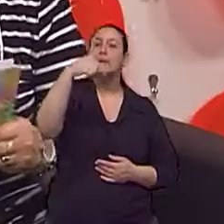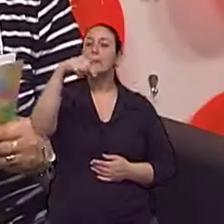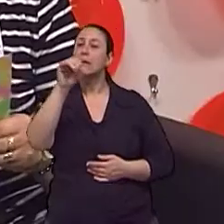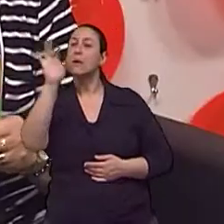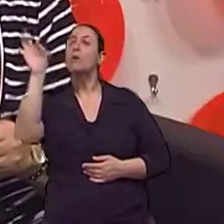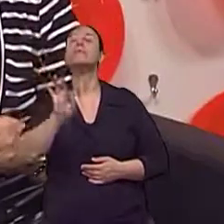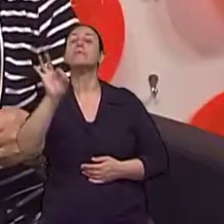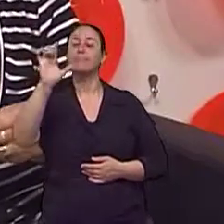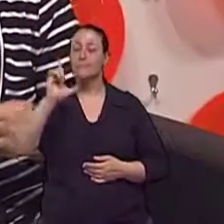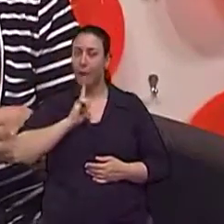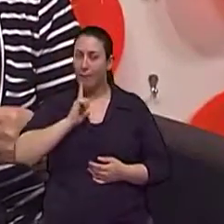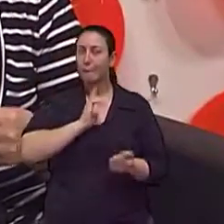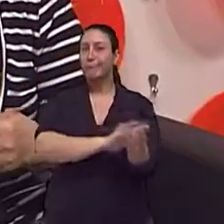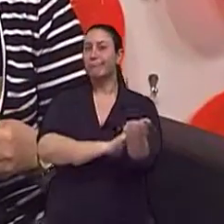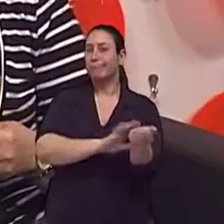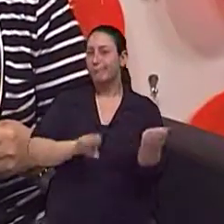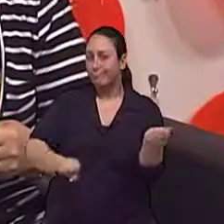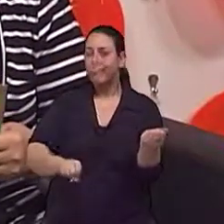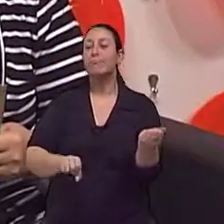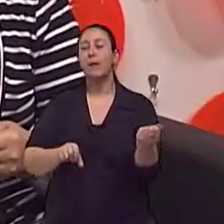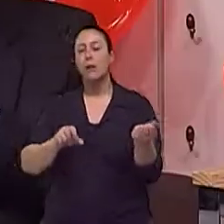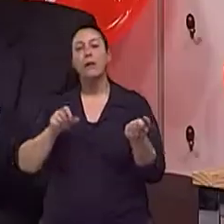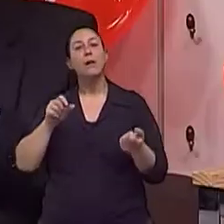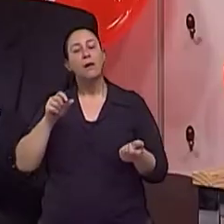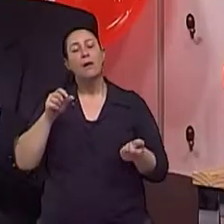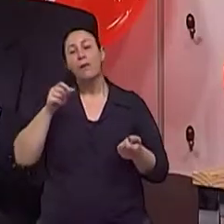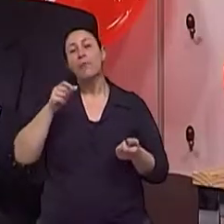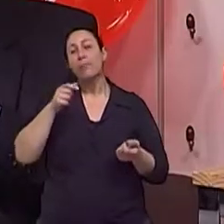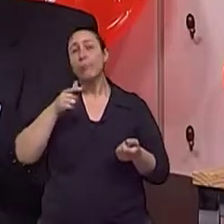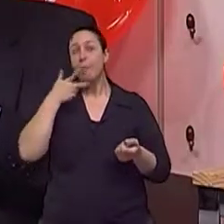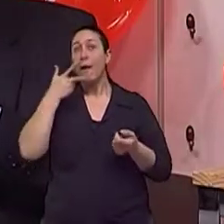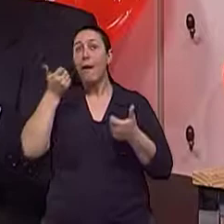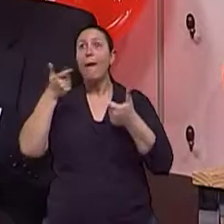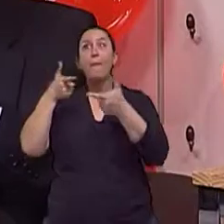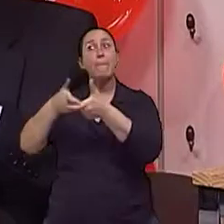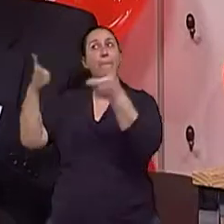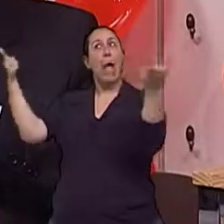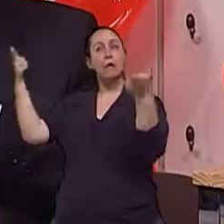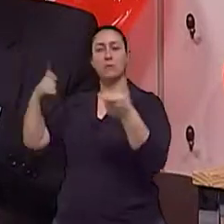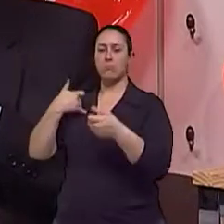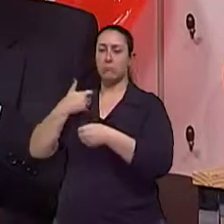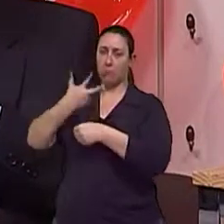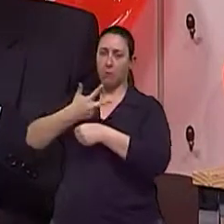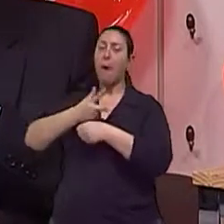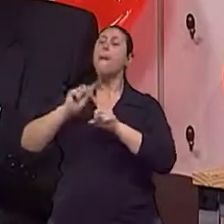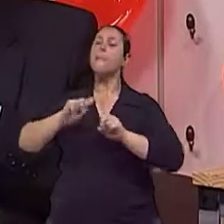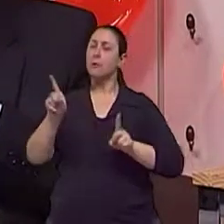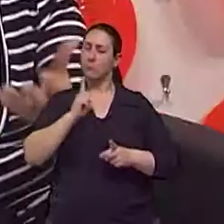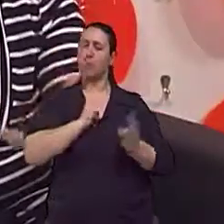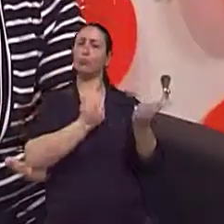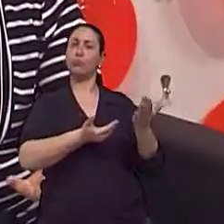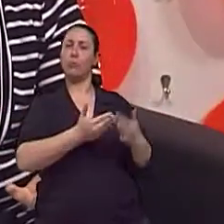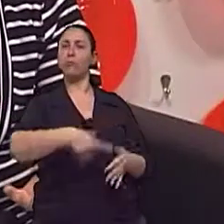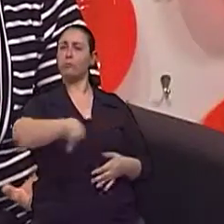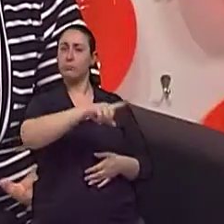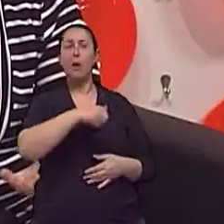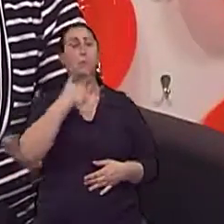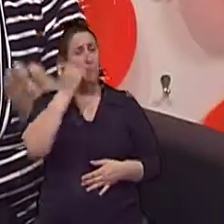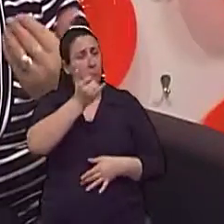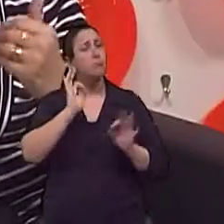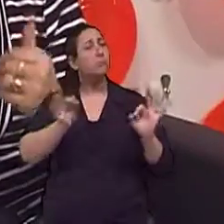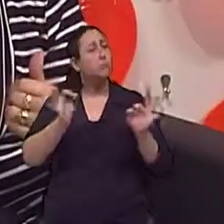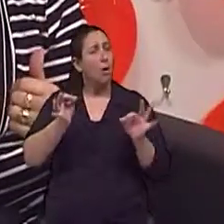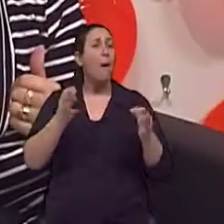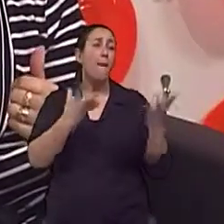ou seja ela começa com muito mais com a idade e a longevidade está cada vez maior na população